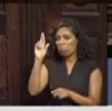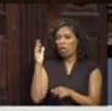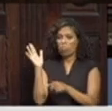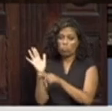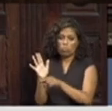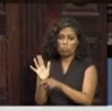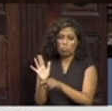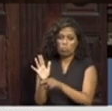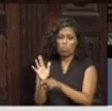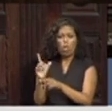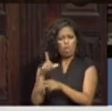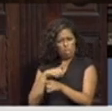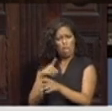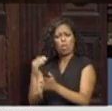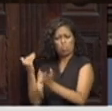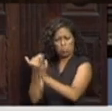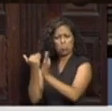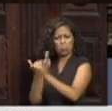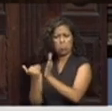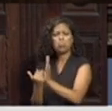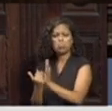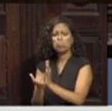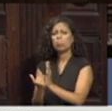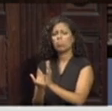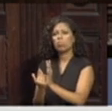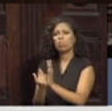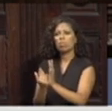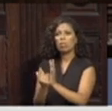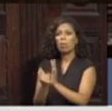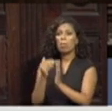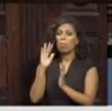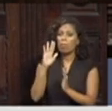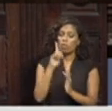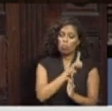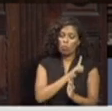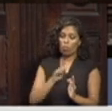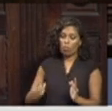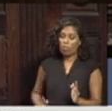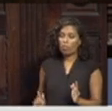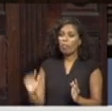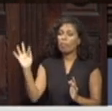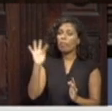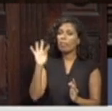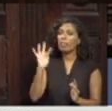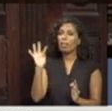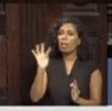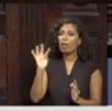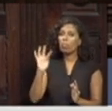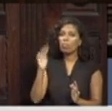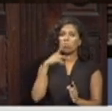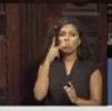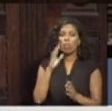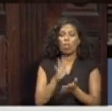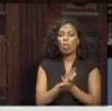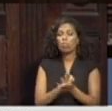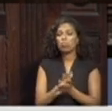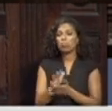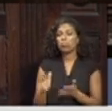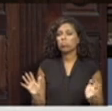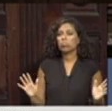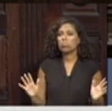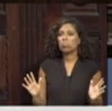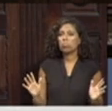se vê das autoridades públicas, deputado Valdec Carneiro. O governador do estado declarou essa semana que não havia tido tempo de